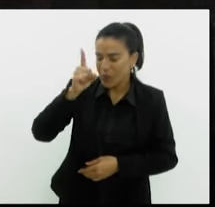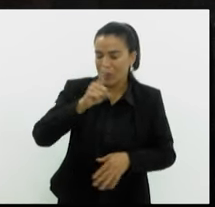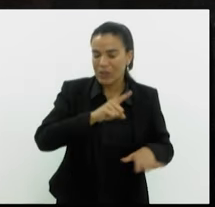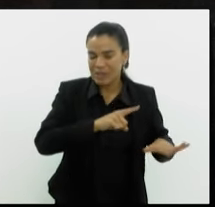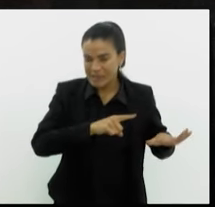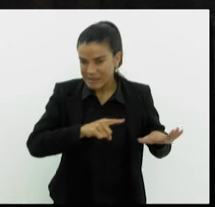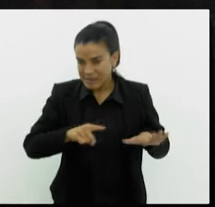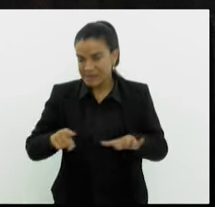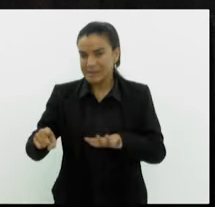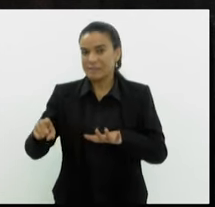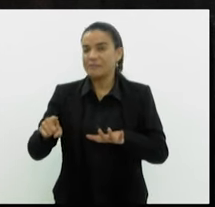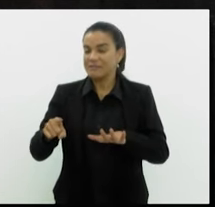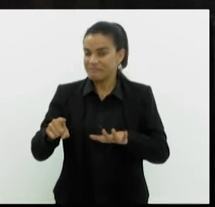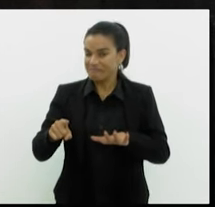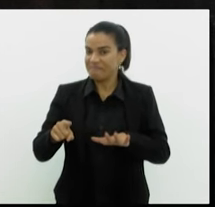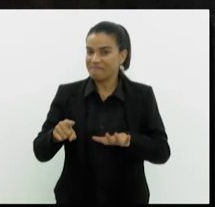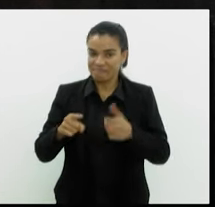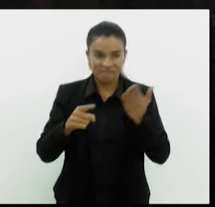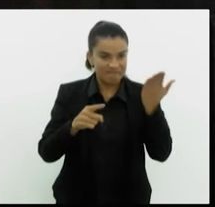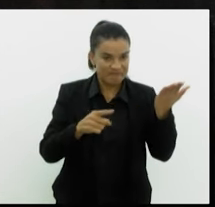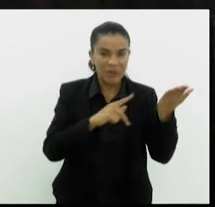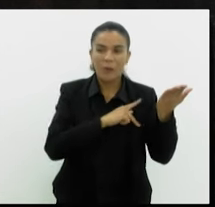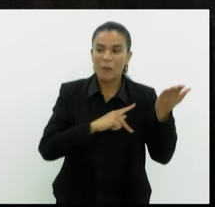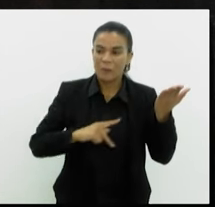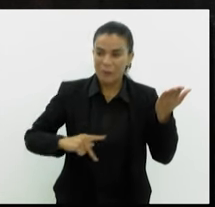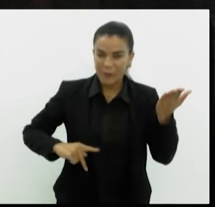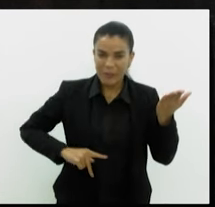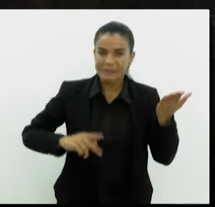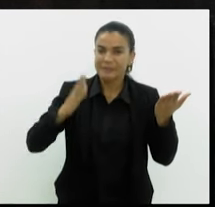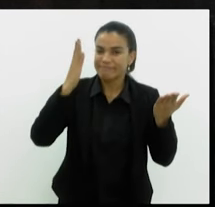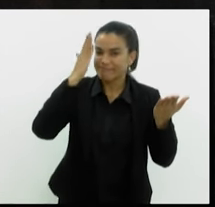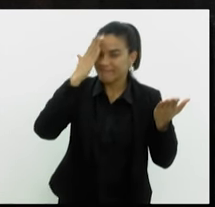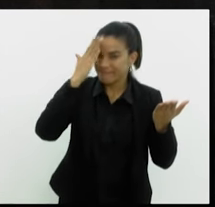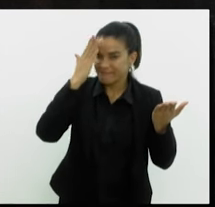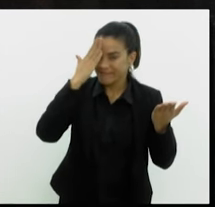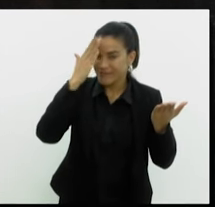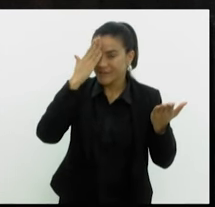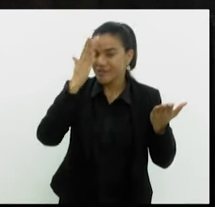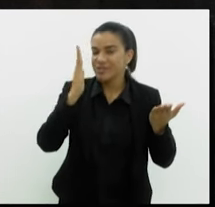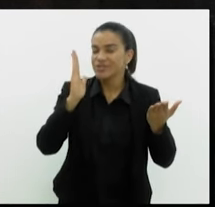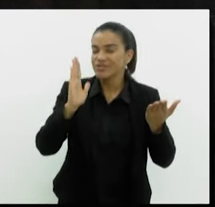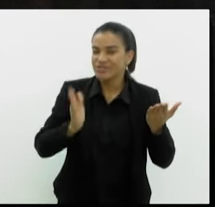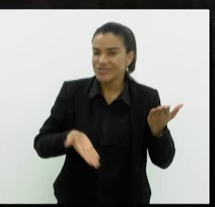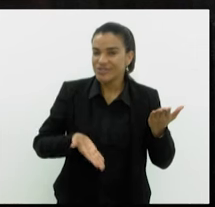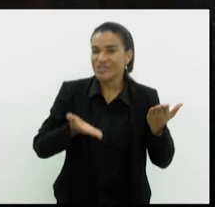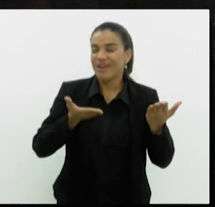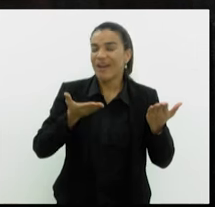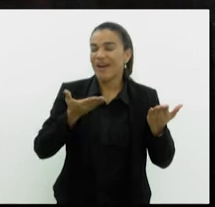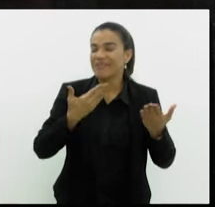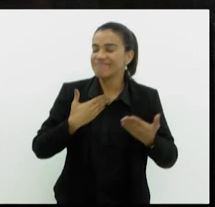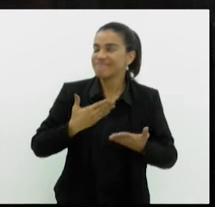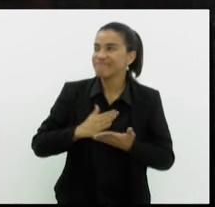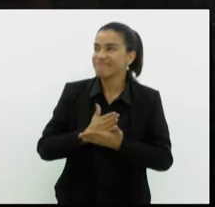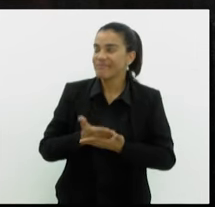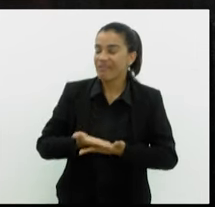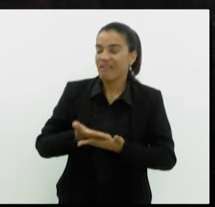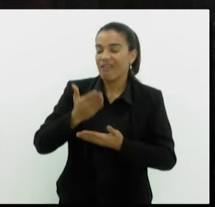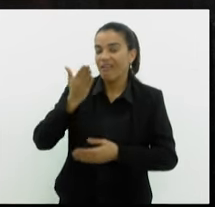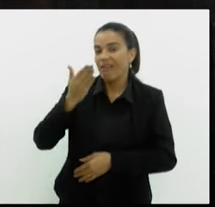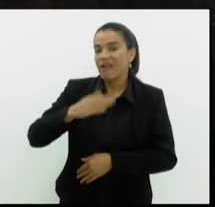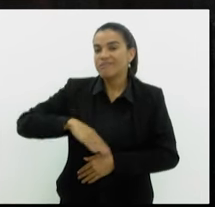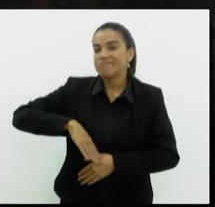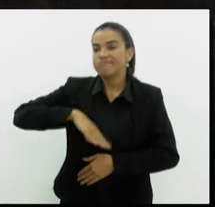semanas. O deputado Valda Seasa, que preside, já fica até entediado com a